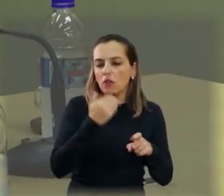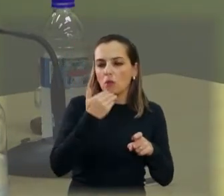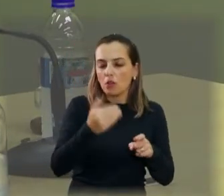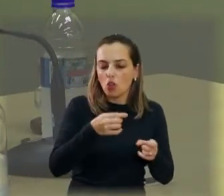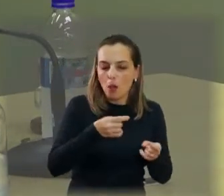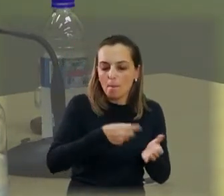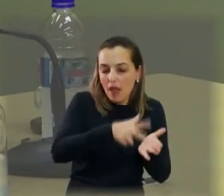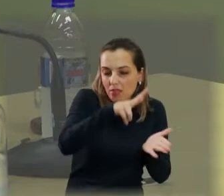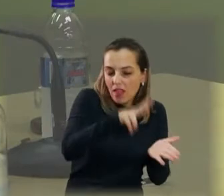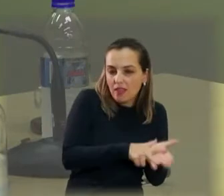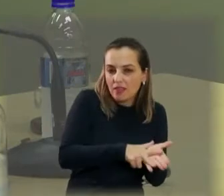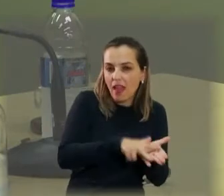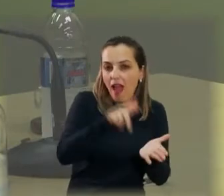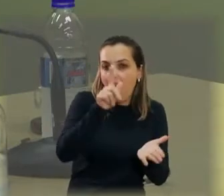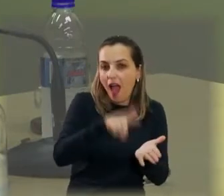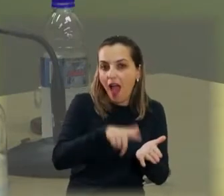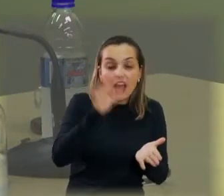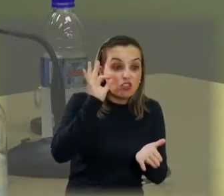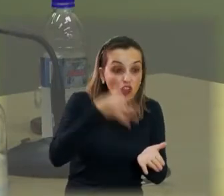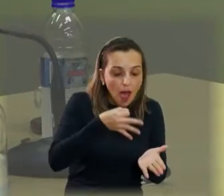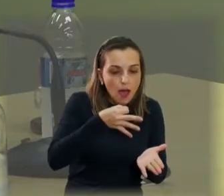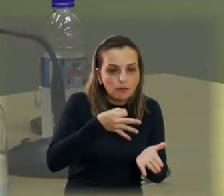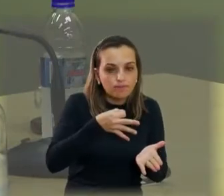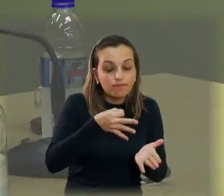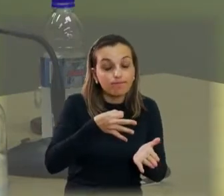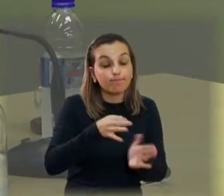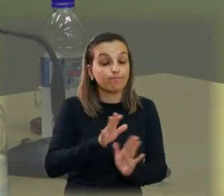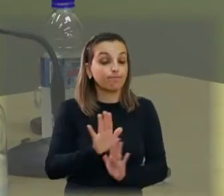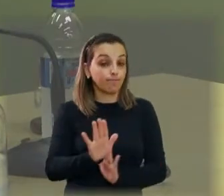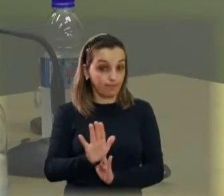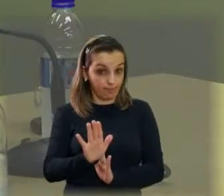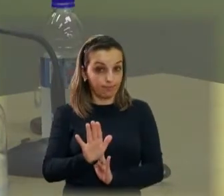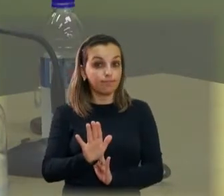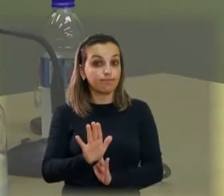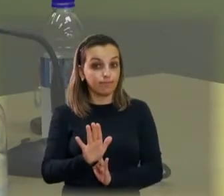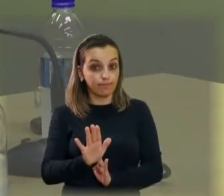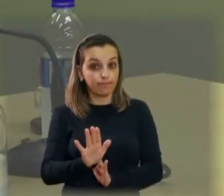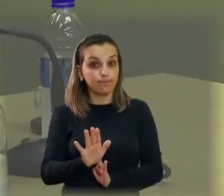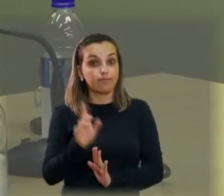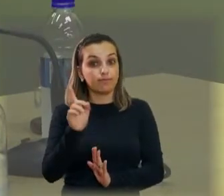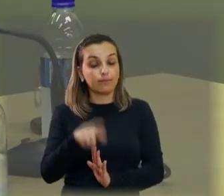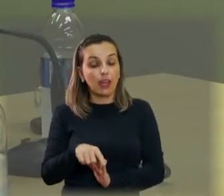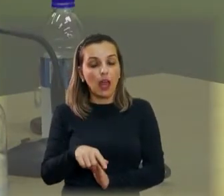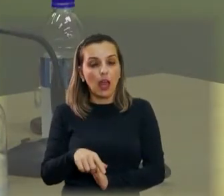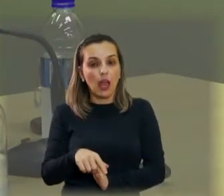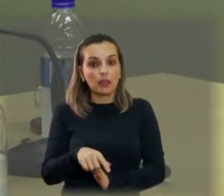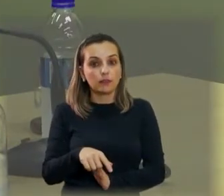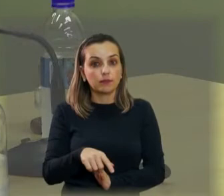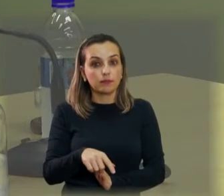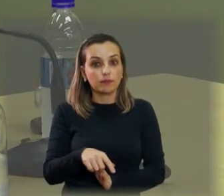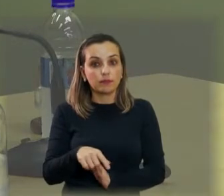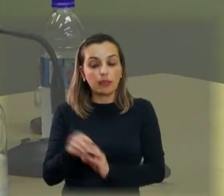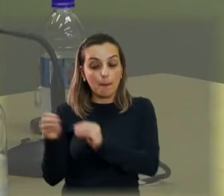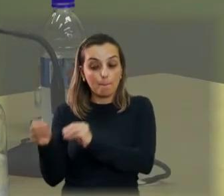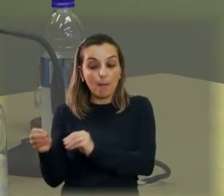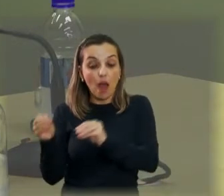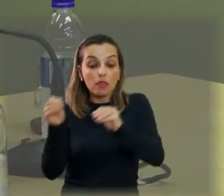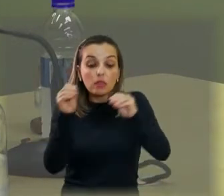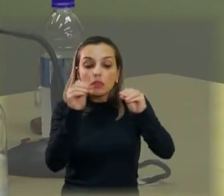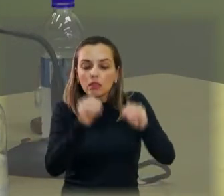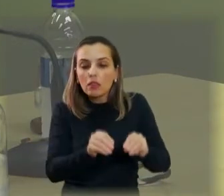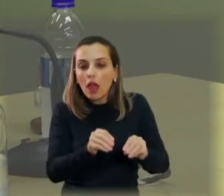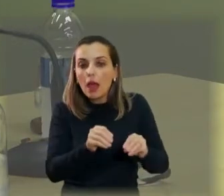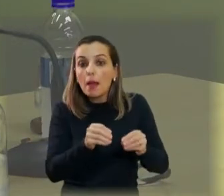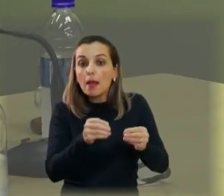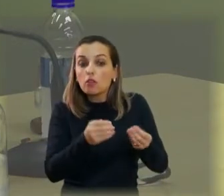a internação ocorre imediatamente. Né? A remoção do paciente é uma remoção que, pelos cuidados